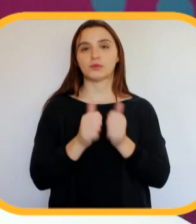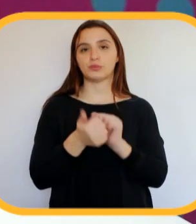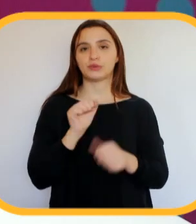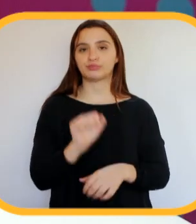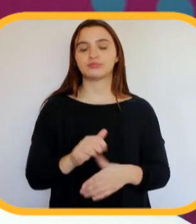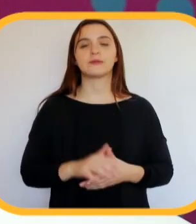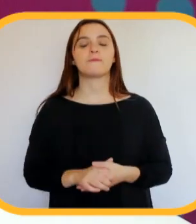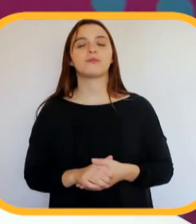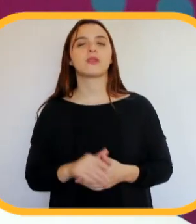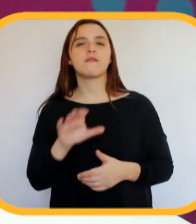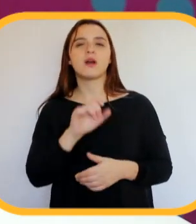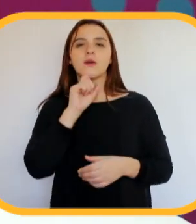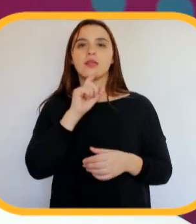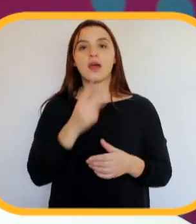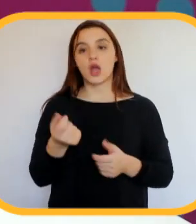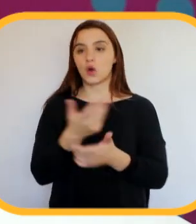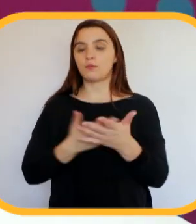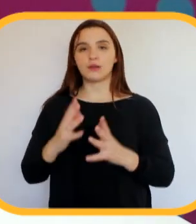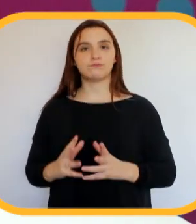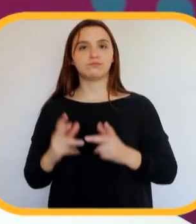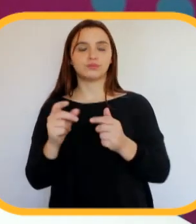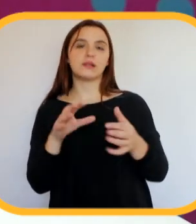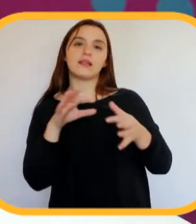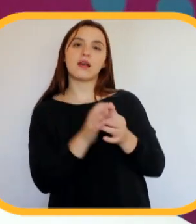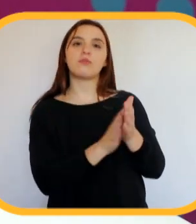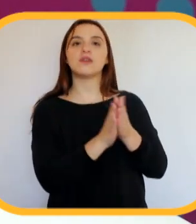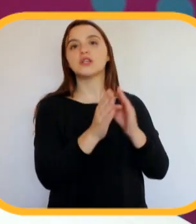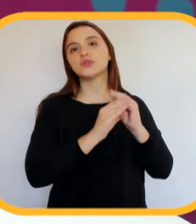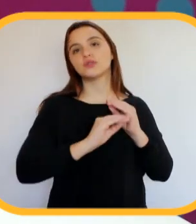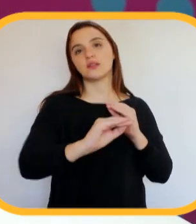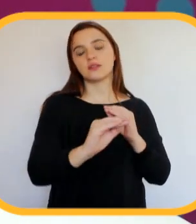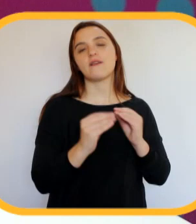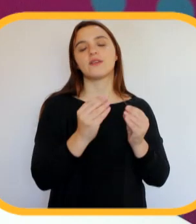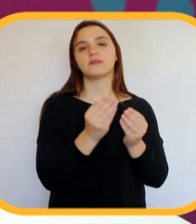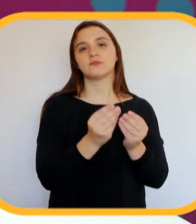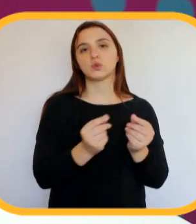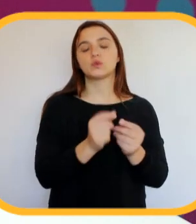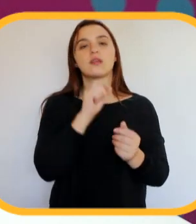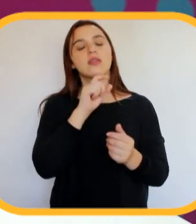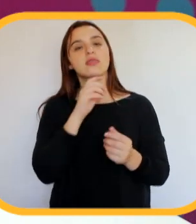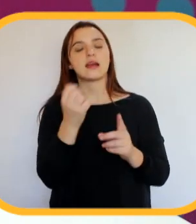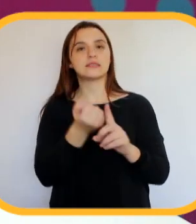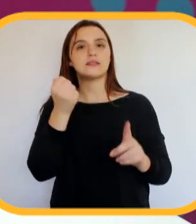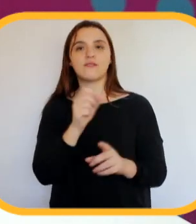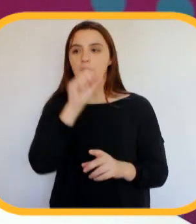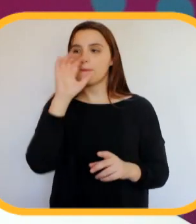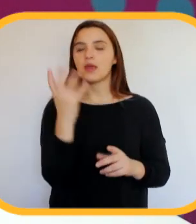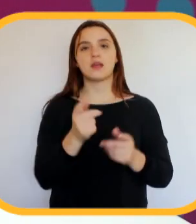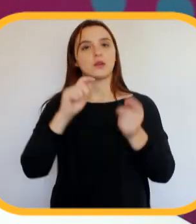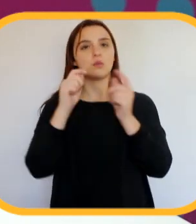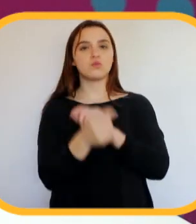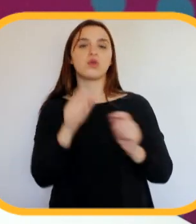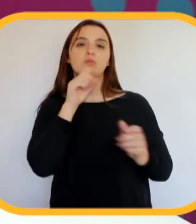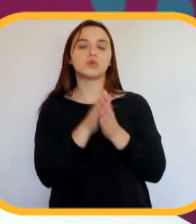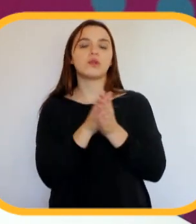para desporto. Esta forma de associar o crescimento económico ao uso sustentável dos recursos e transformar os desafios ambientais